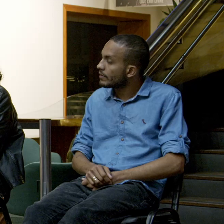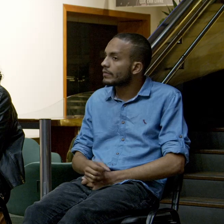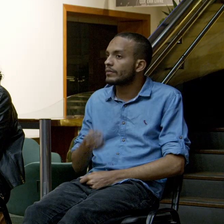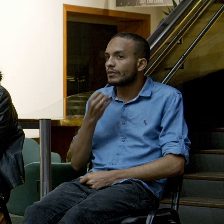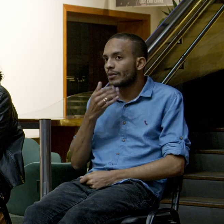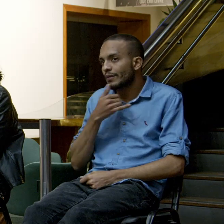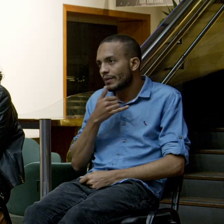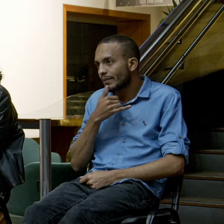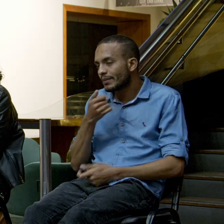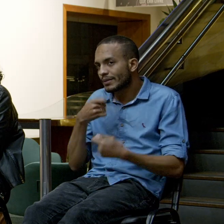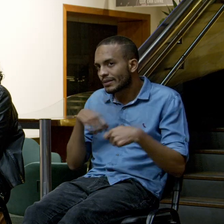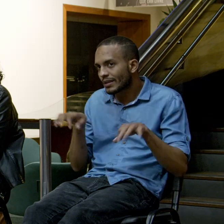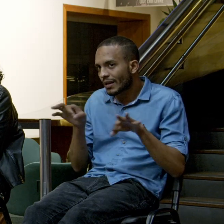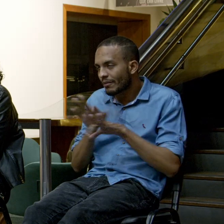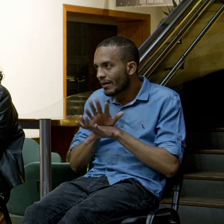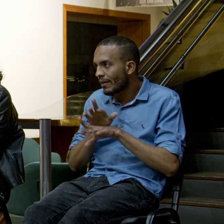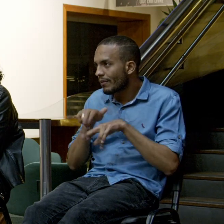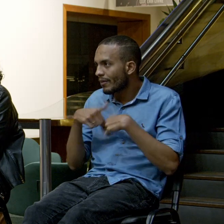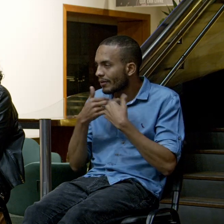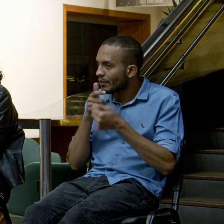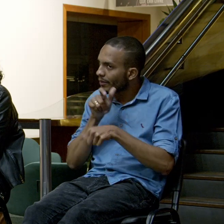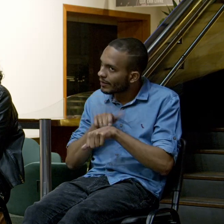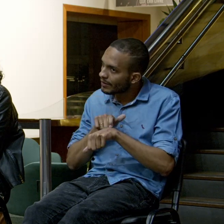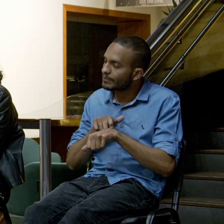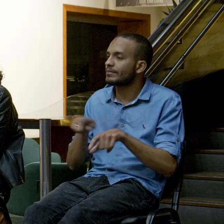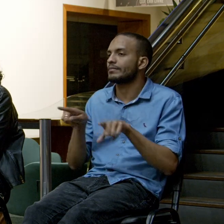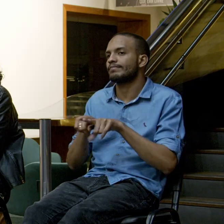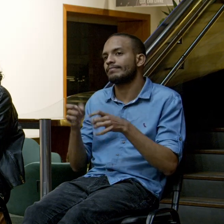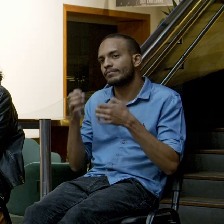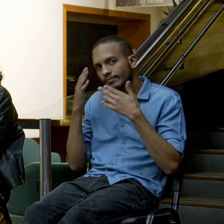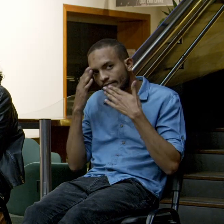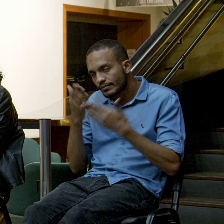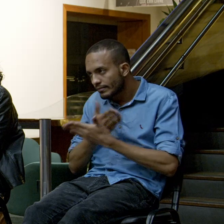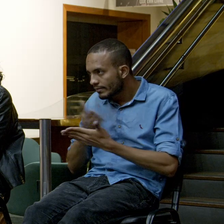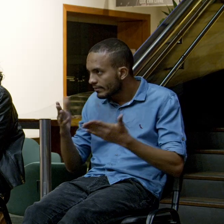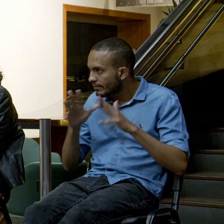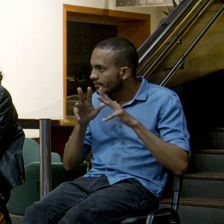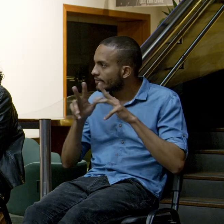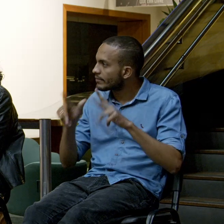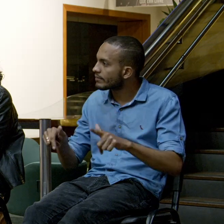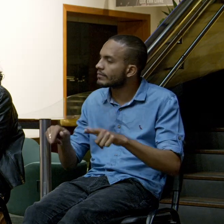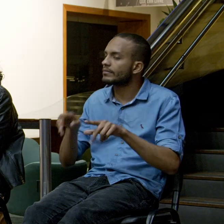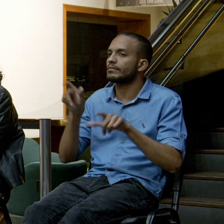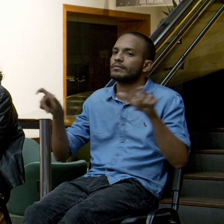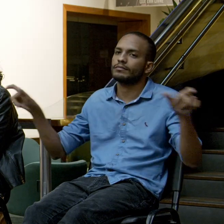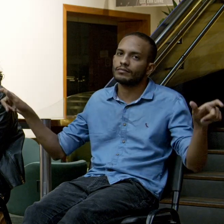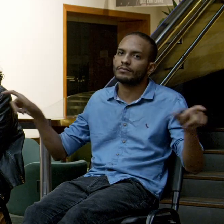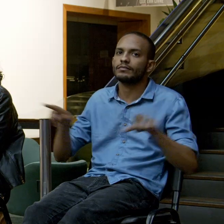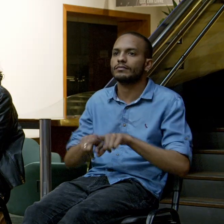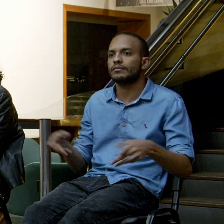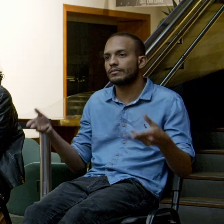Bom, infelizmente eu preciso acabar por conta do horário. Eu queria agradecer a presença de todas, todos e todas por